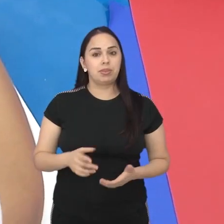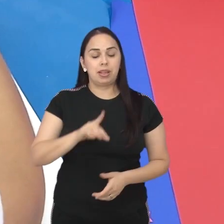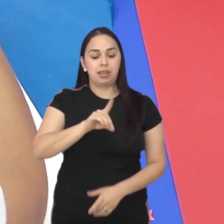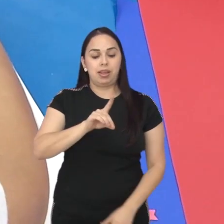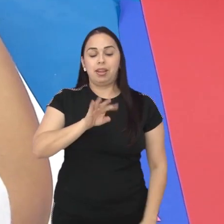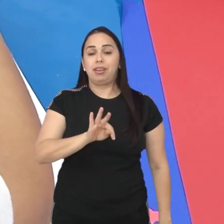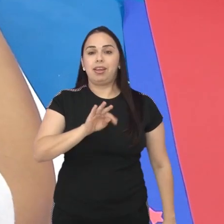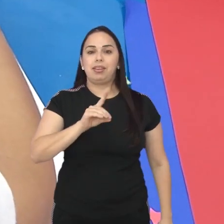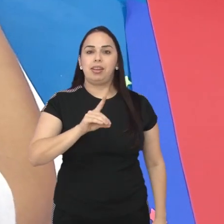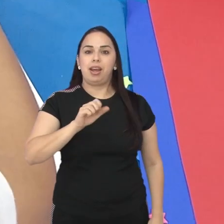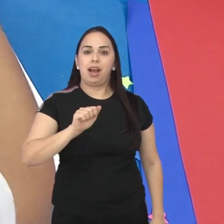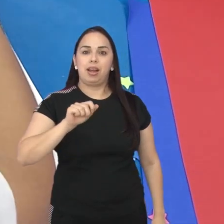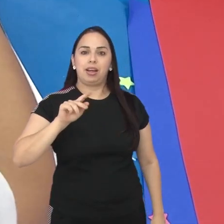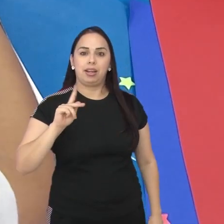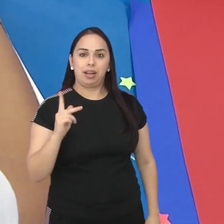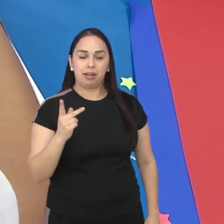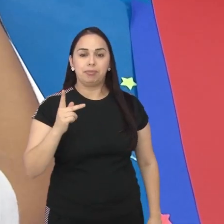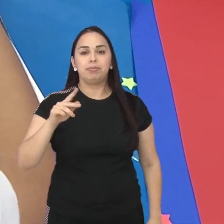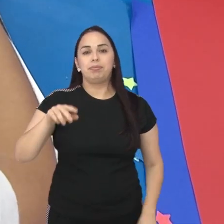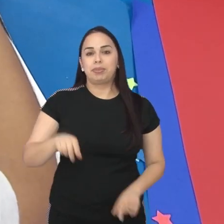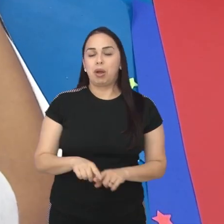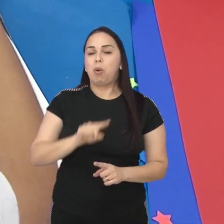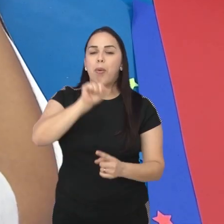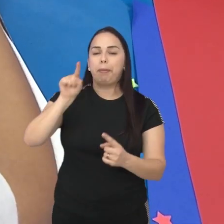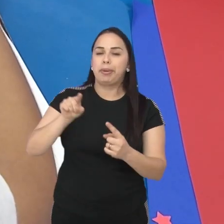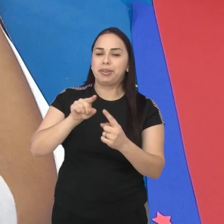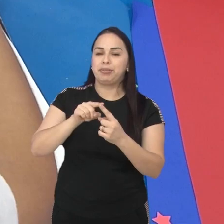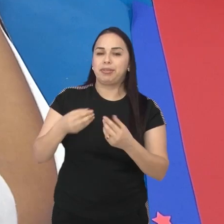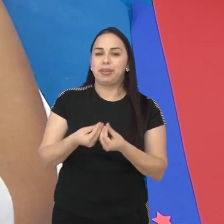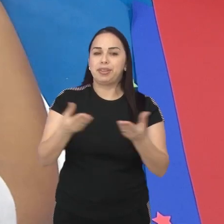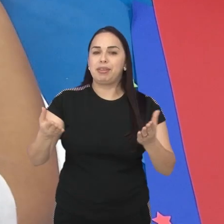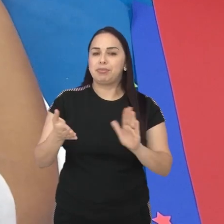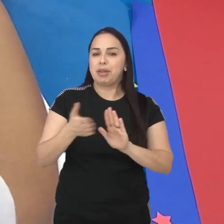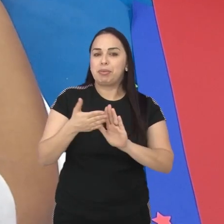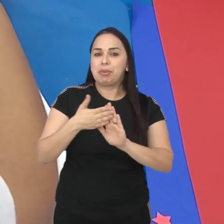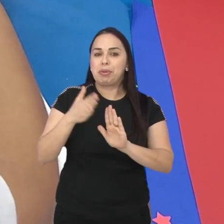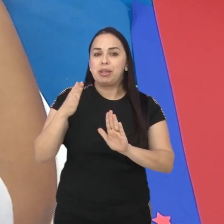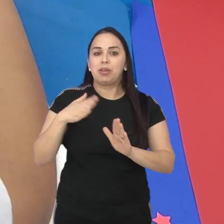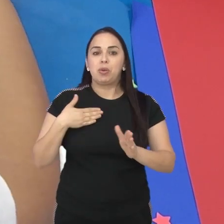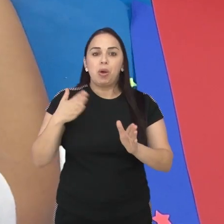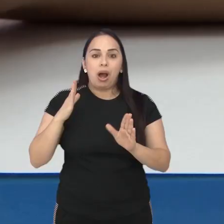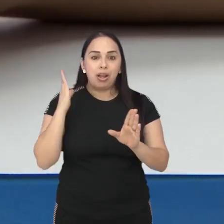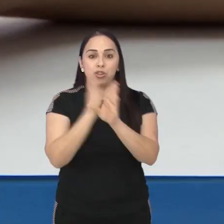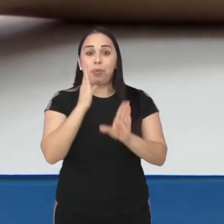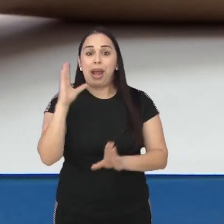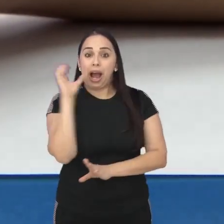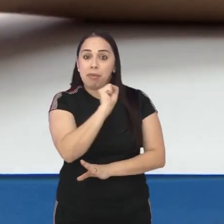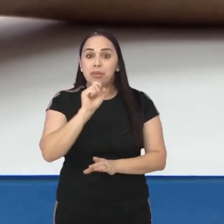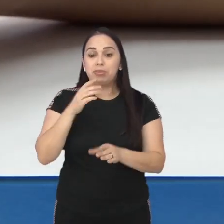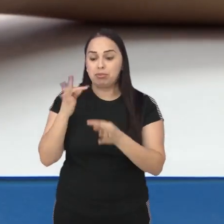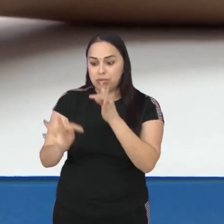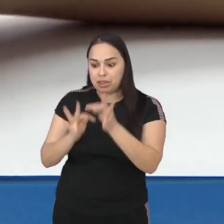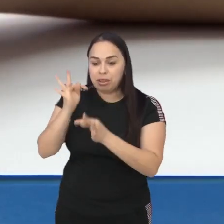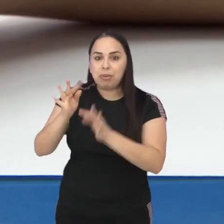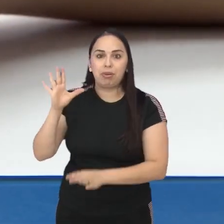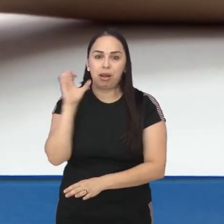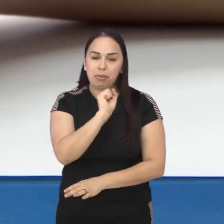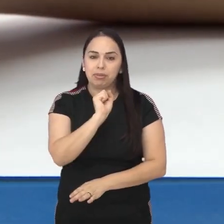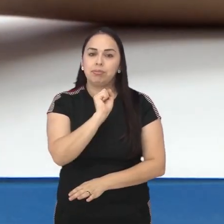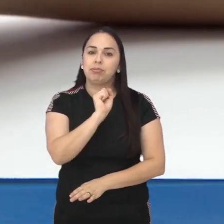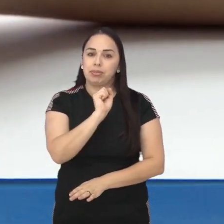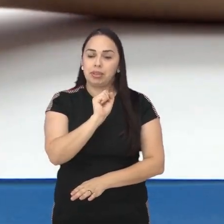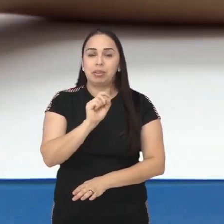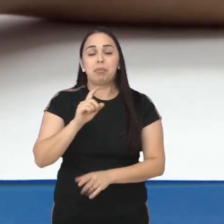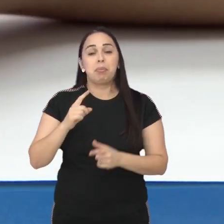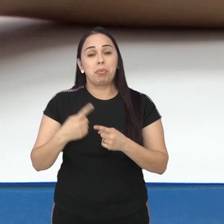o TDAH. O objetivo do programa é proporcionar o início rápido do tratamento, uma vez que essas